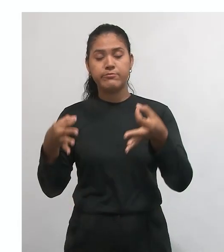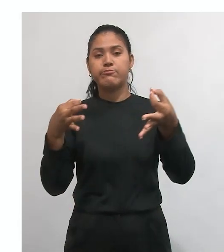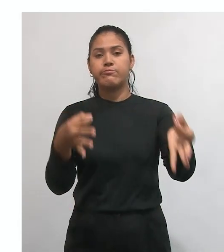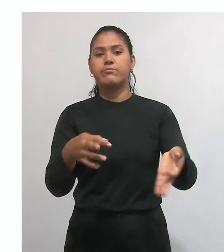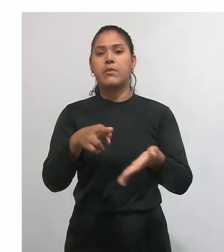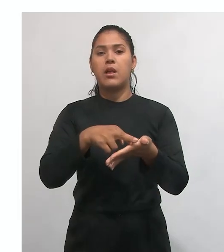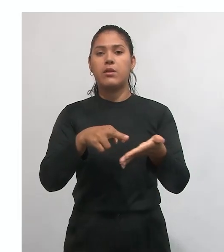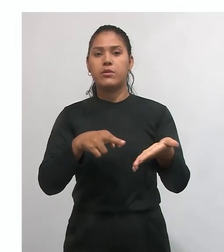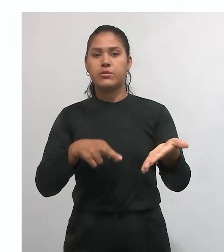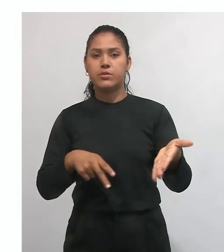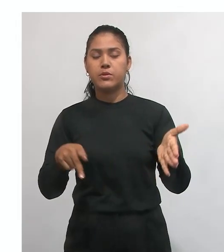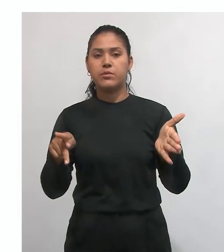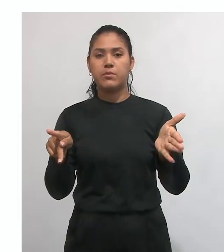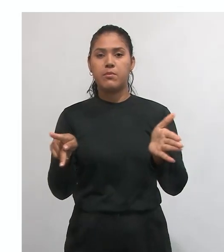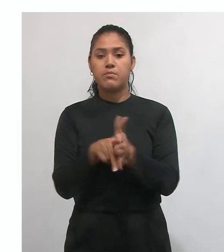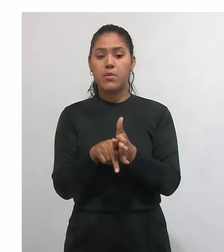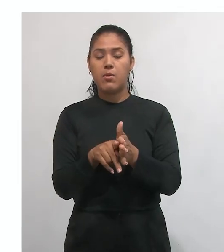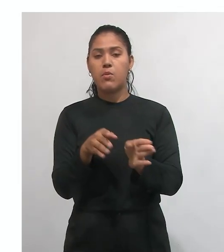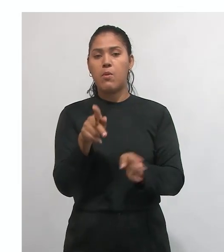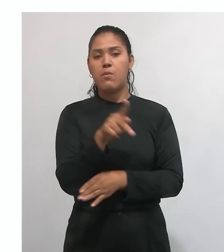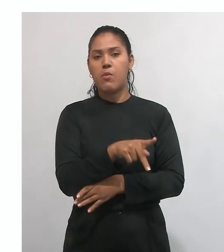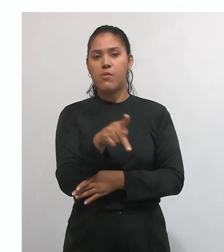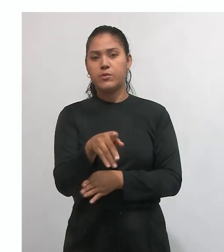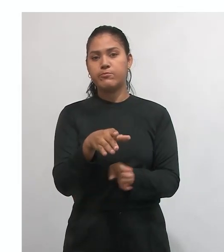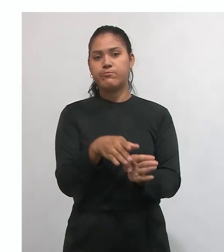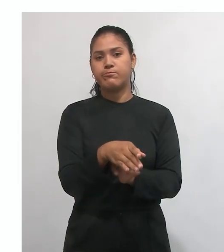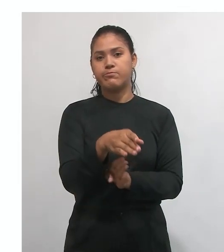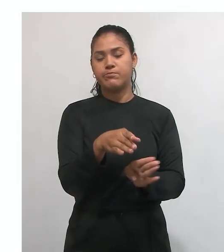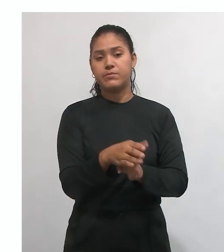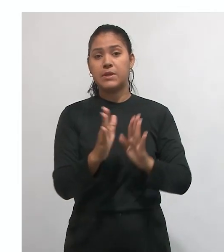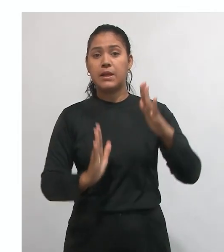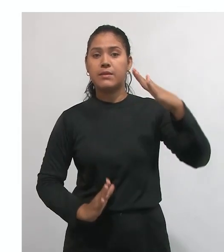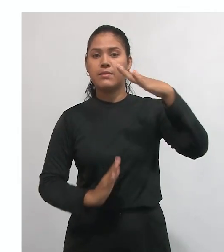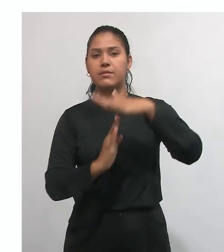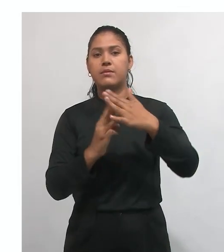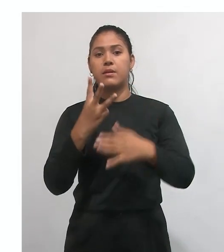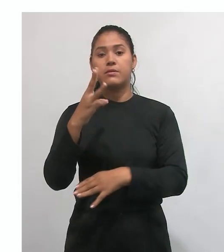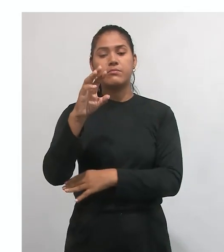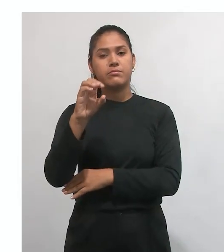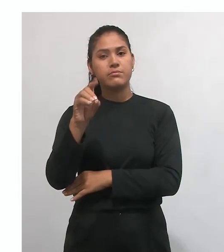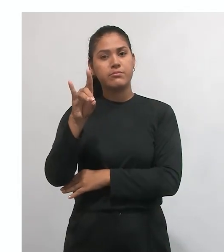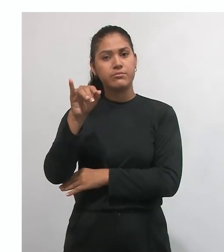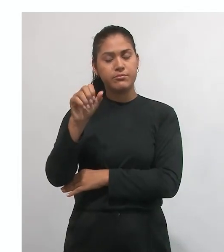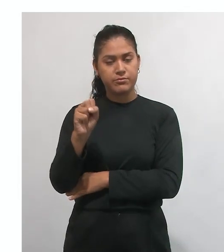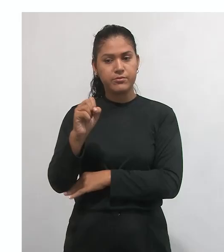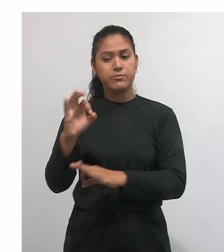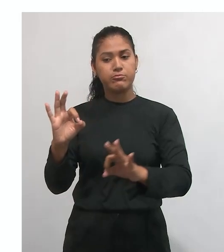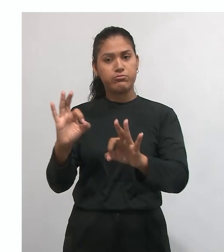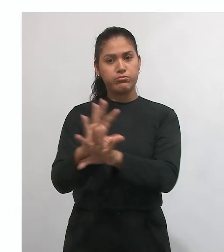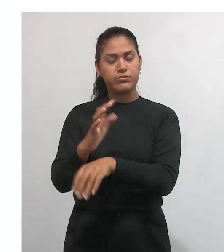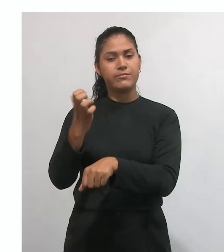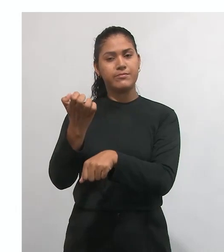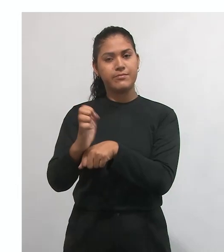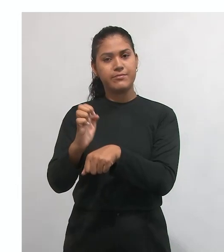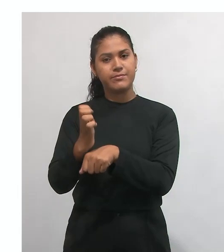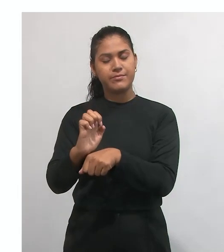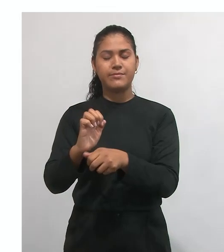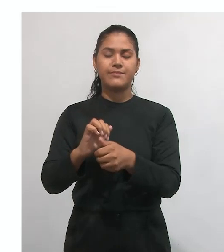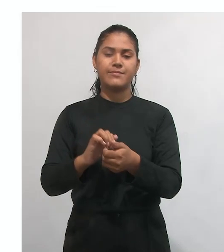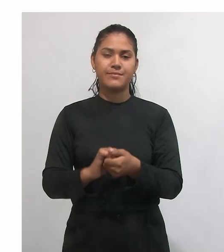inicial do relatório final para a revisão do orientador no prazo de até 30 dias após a conclusão do